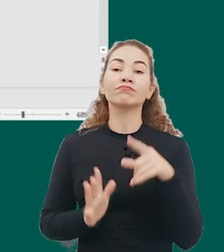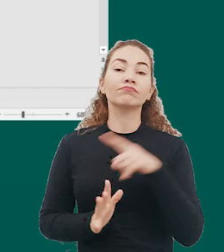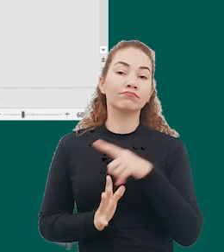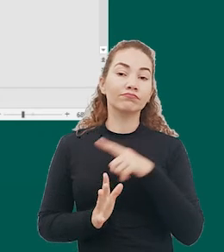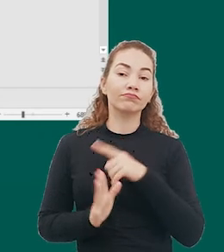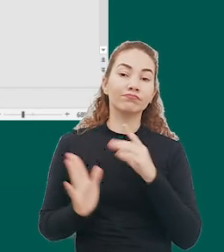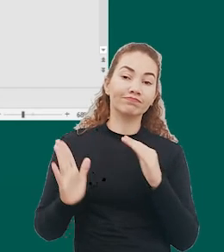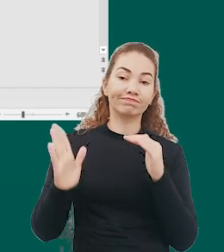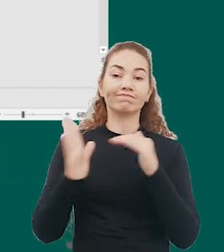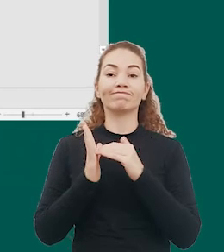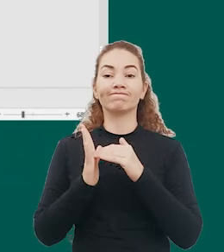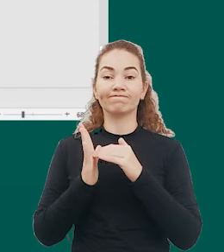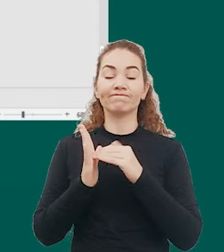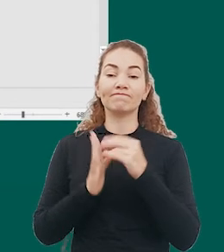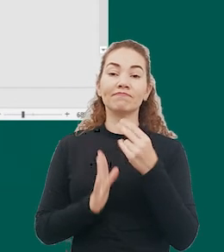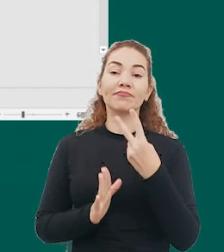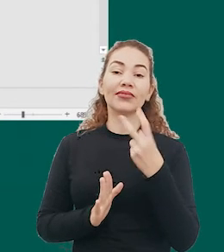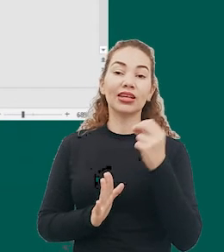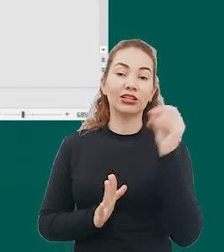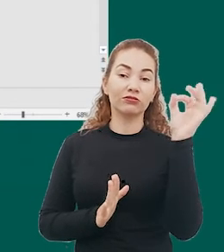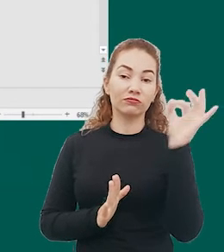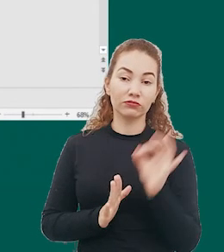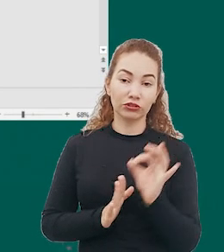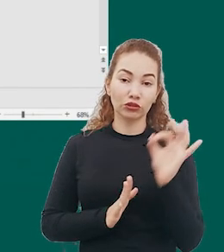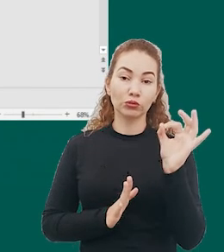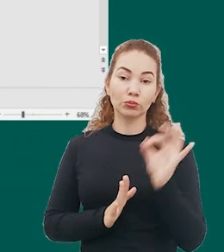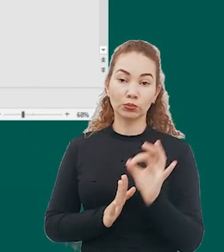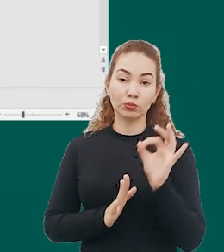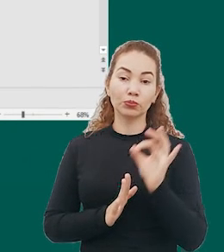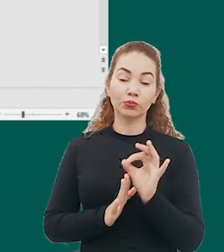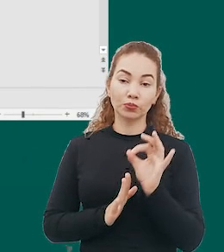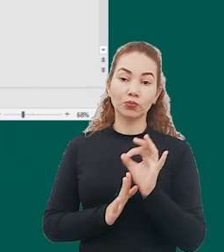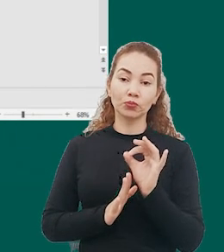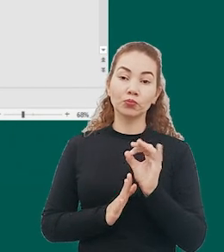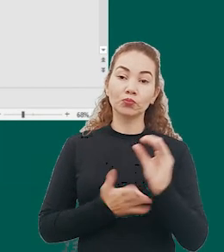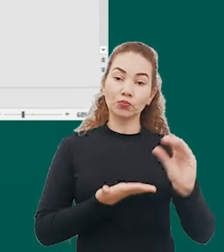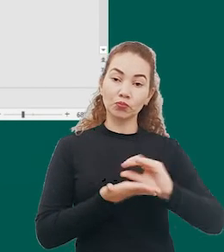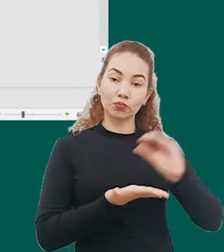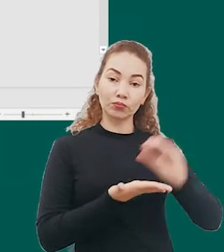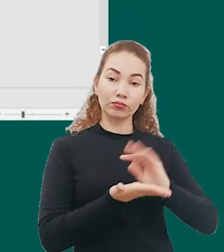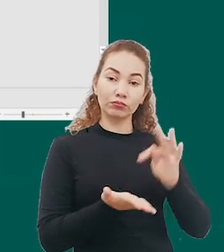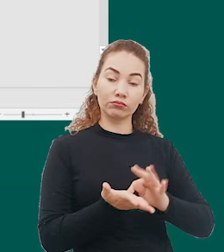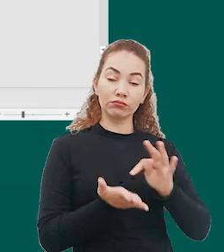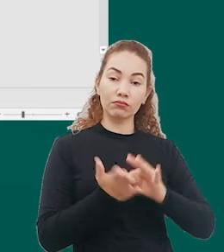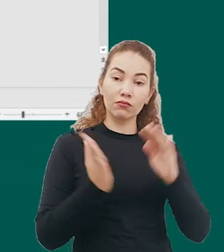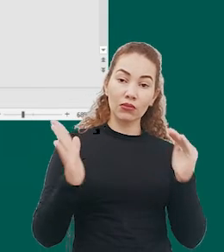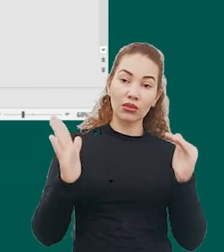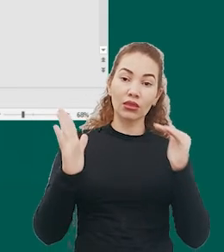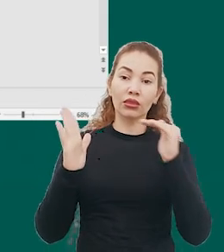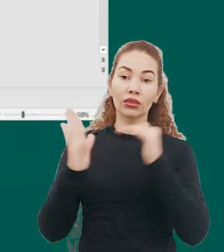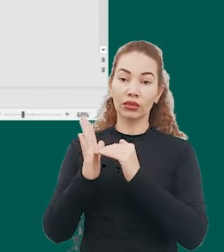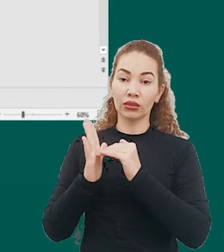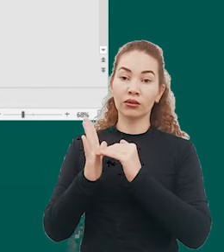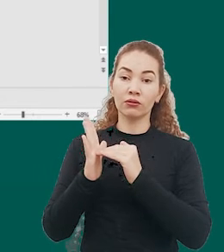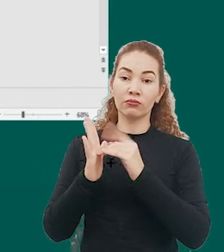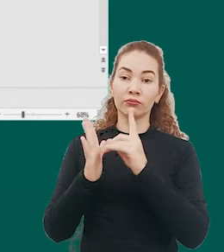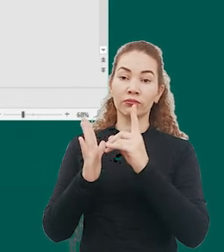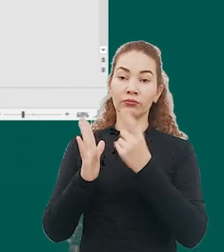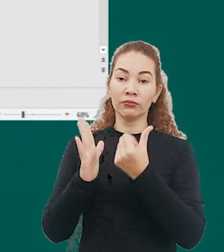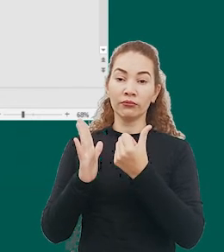temos um limite, ela é 20% dos rendimentos tributáveis, limitado a R$